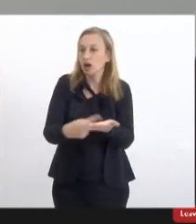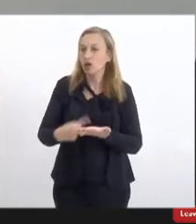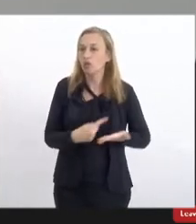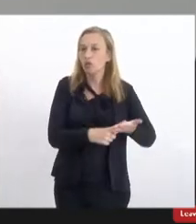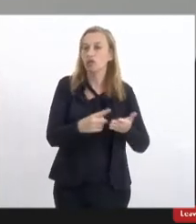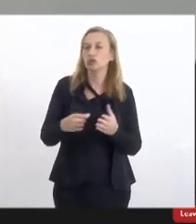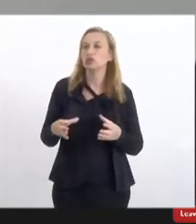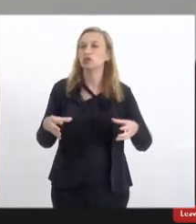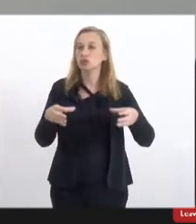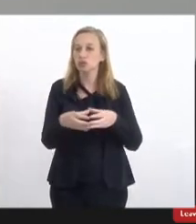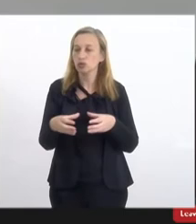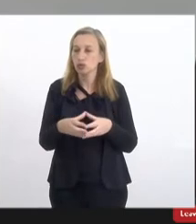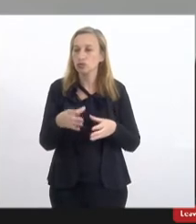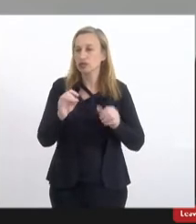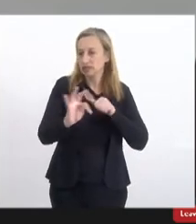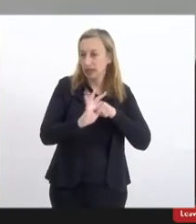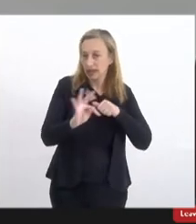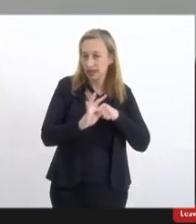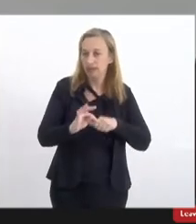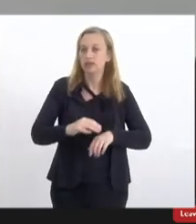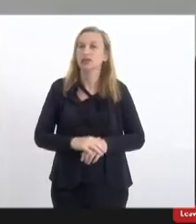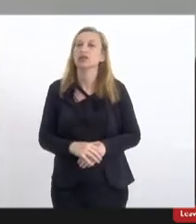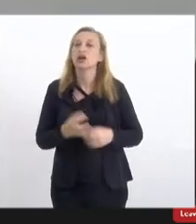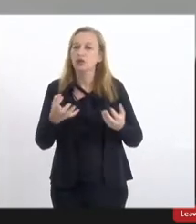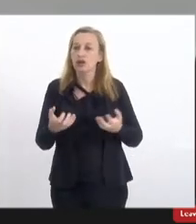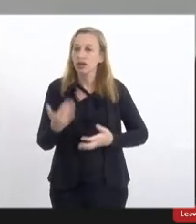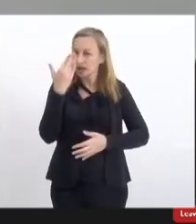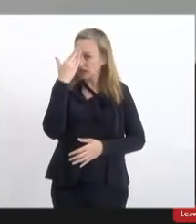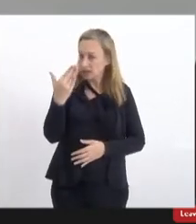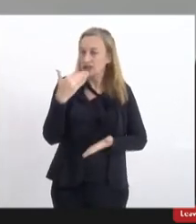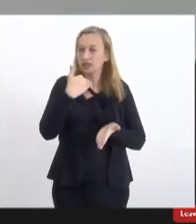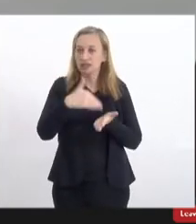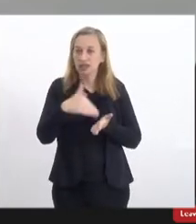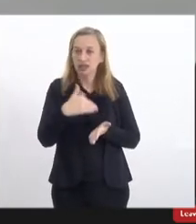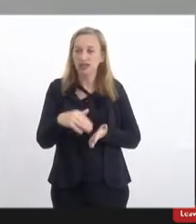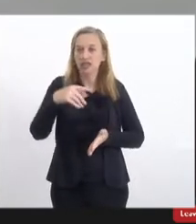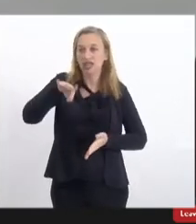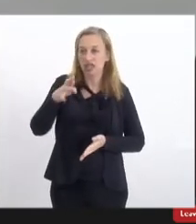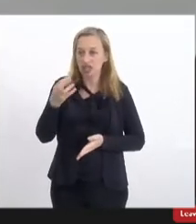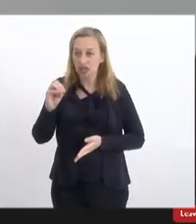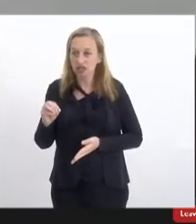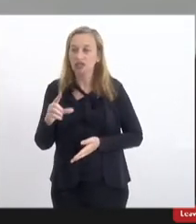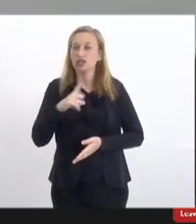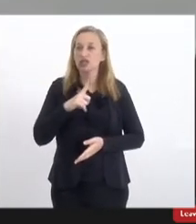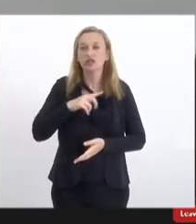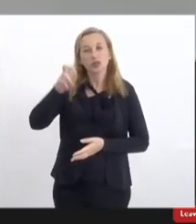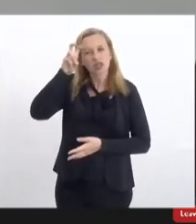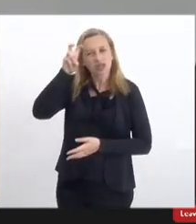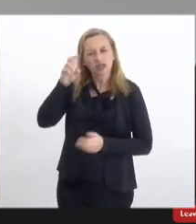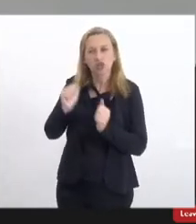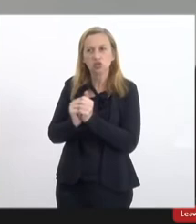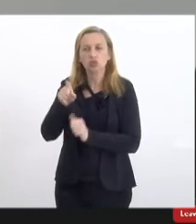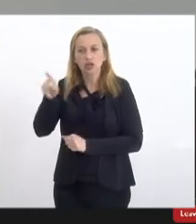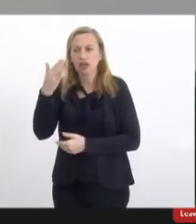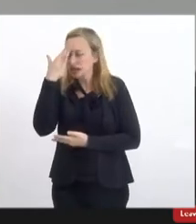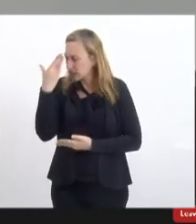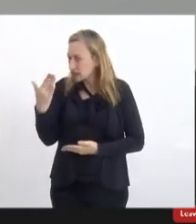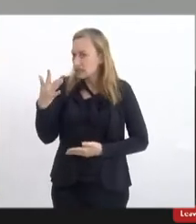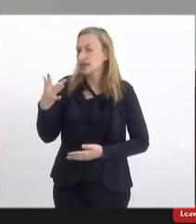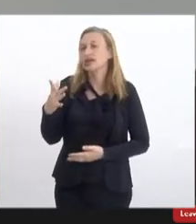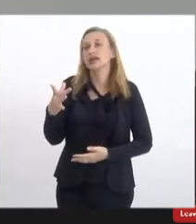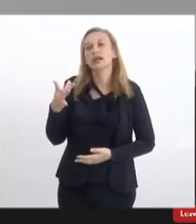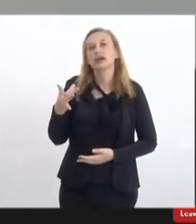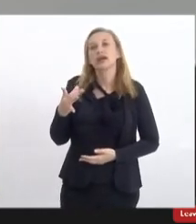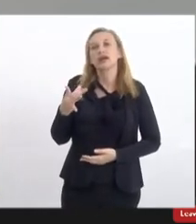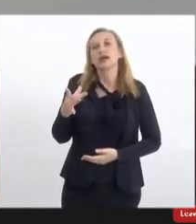cooperação técnica com a Senapred. E aí eu quero agradecer ao secretário Quirino, nós estivemos na quinta-feira com ele, podemos agradecer pessoalmente,